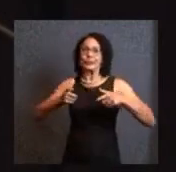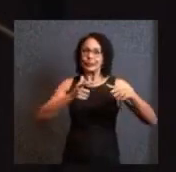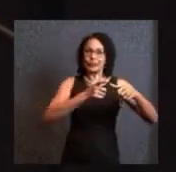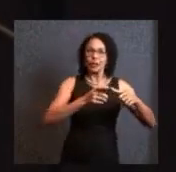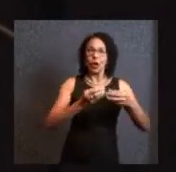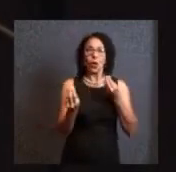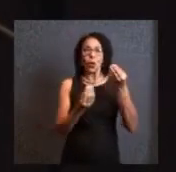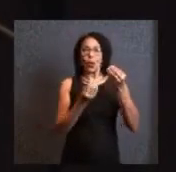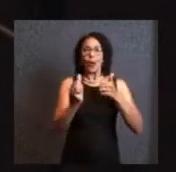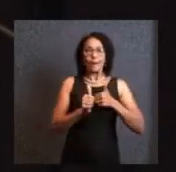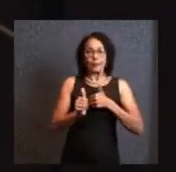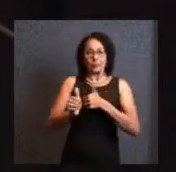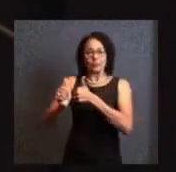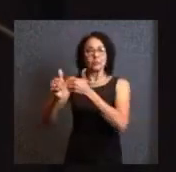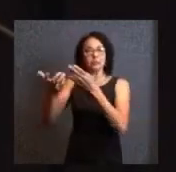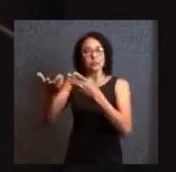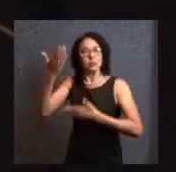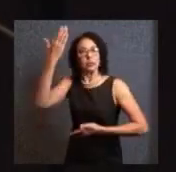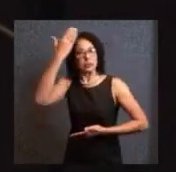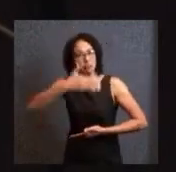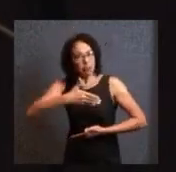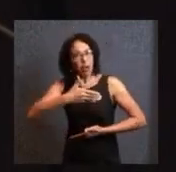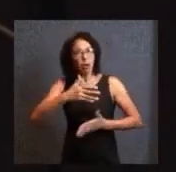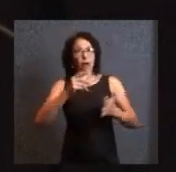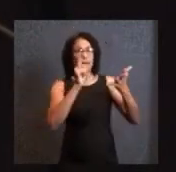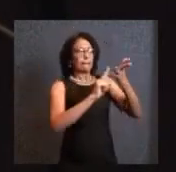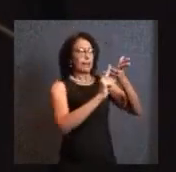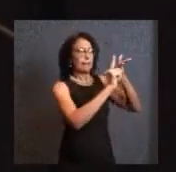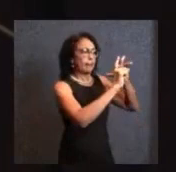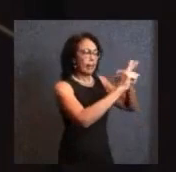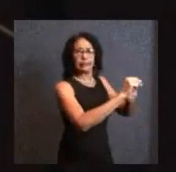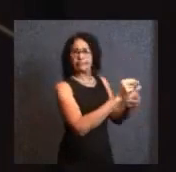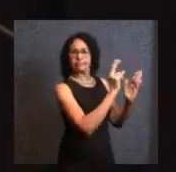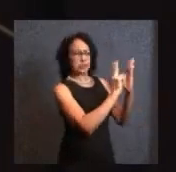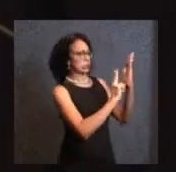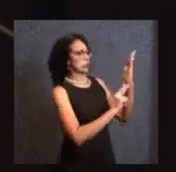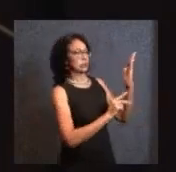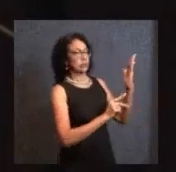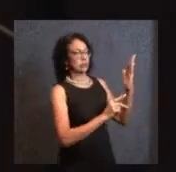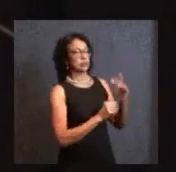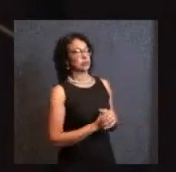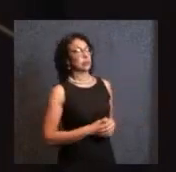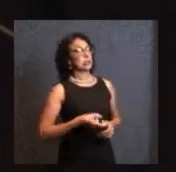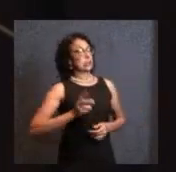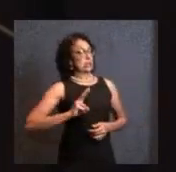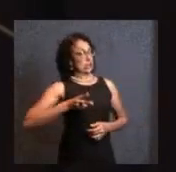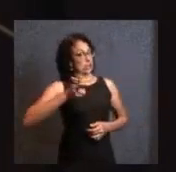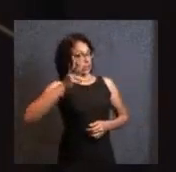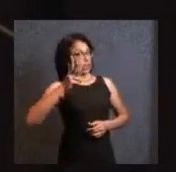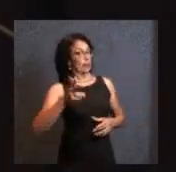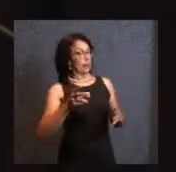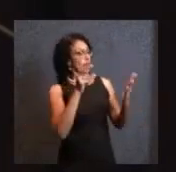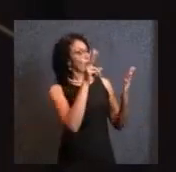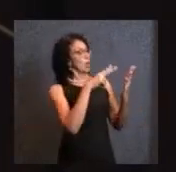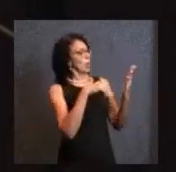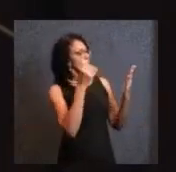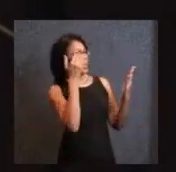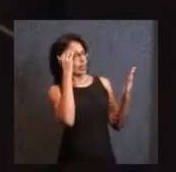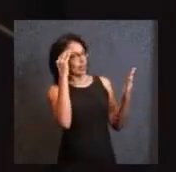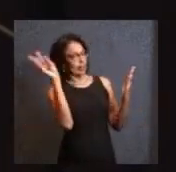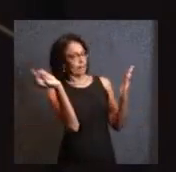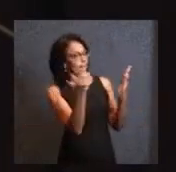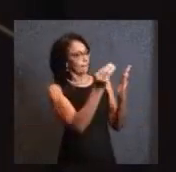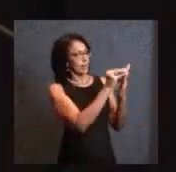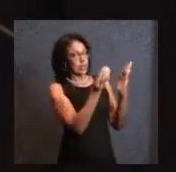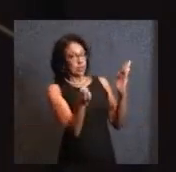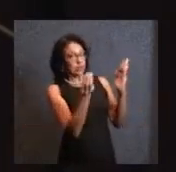acompanhamento, eles são sempre voltados para uma leitura de contexto, é coletar os